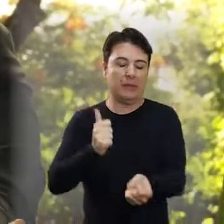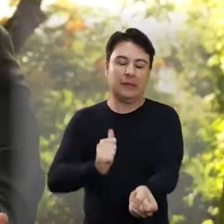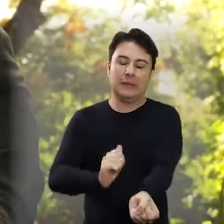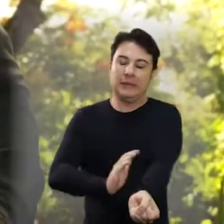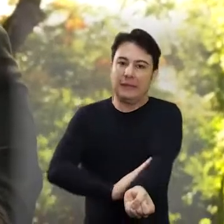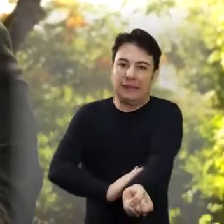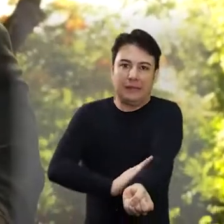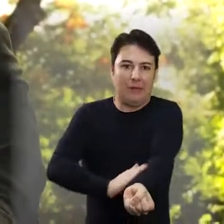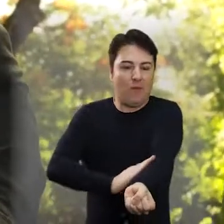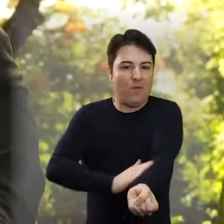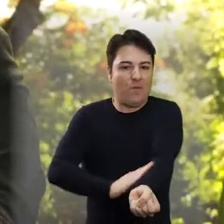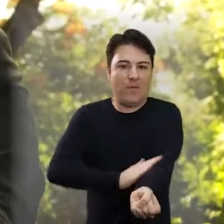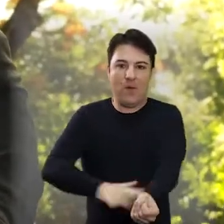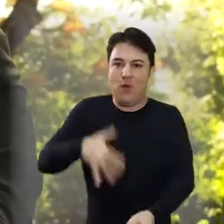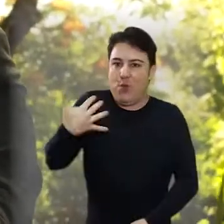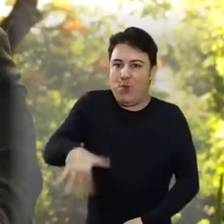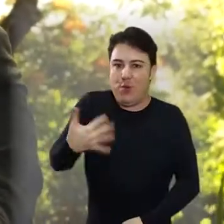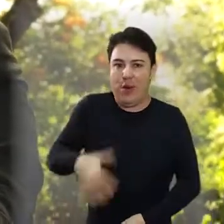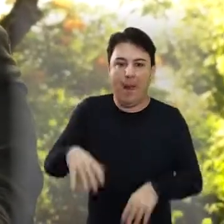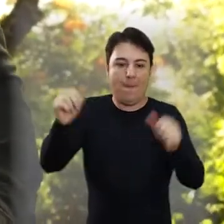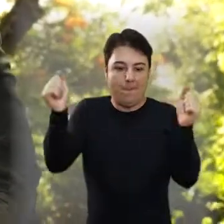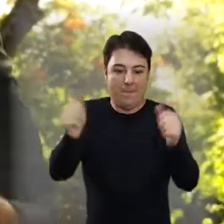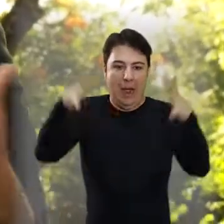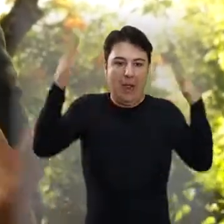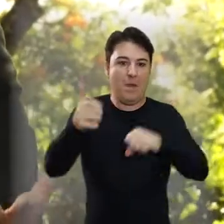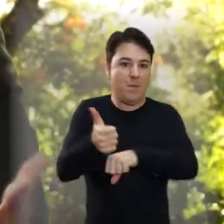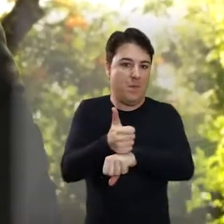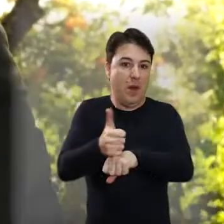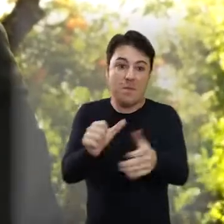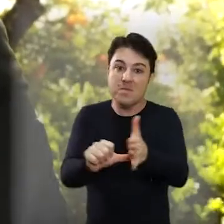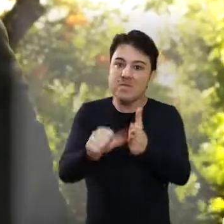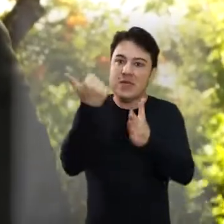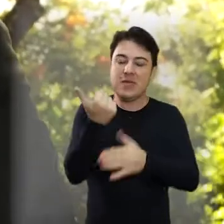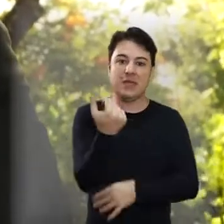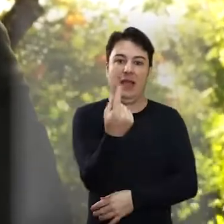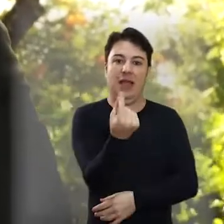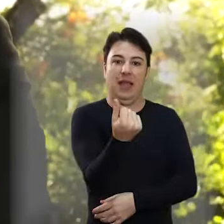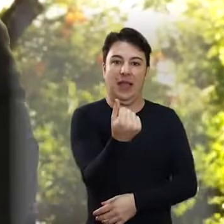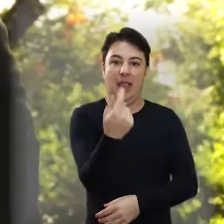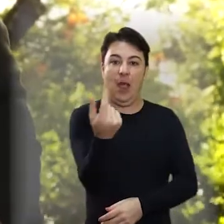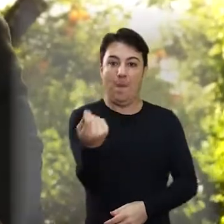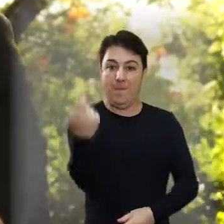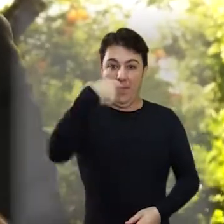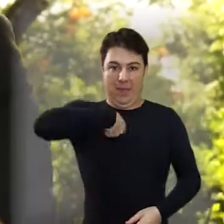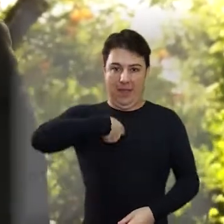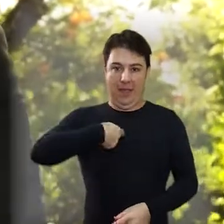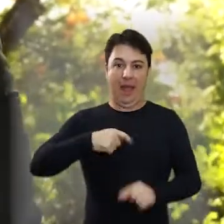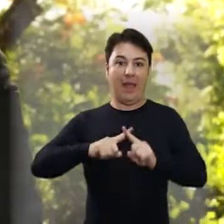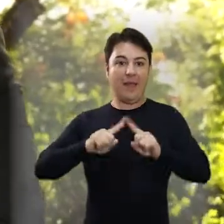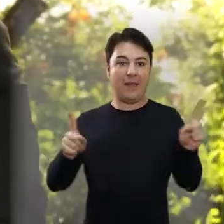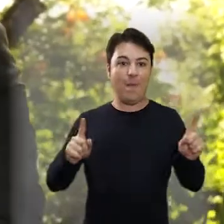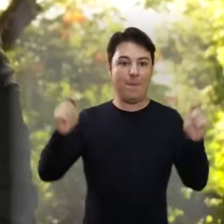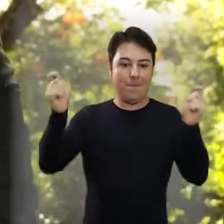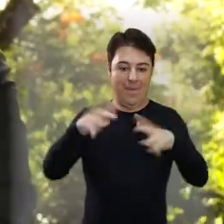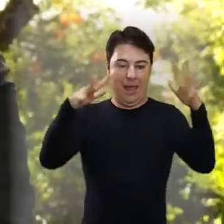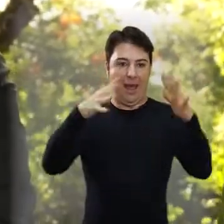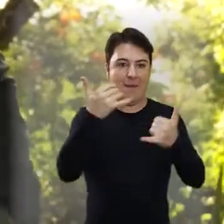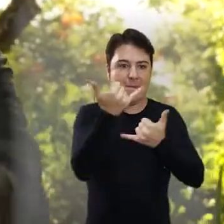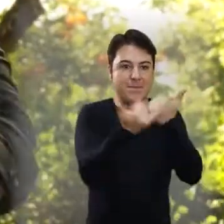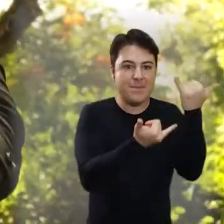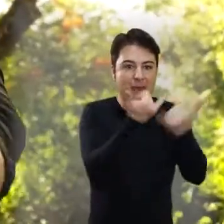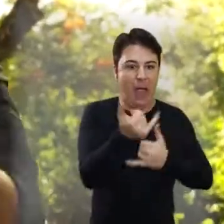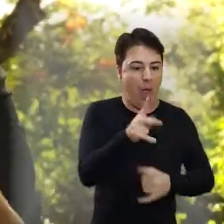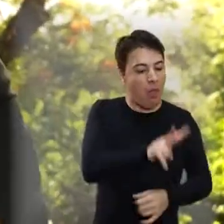festa não foi diferente. Eu muito nervoso, era a primeira vez que eu tava fazendo de forma profissional, era a primeira vez que eu tava ganhando dinheiro fazendo